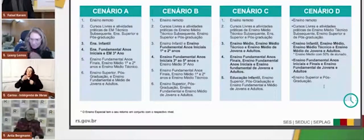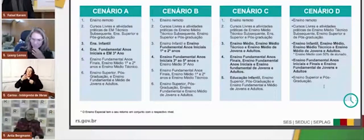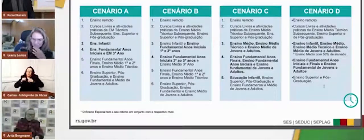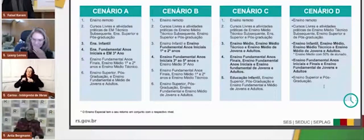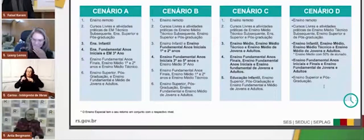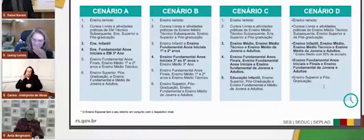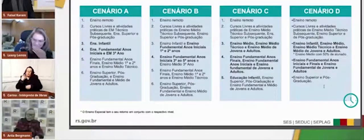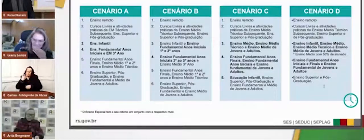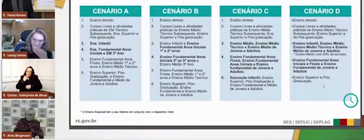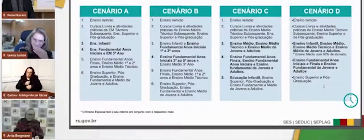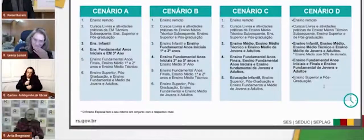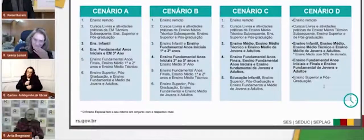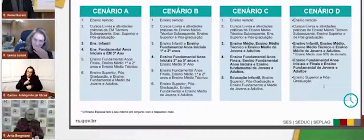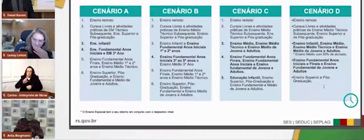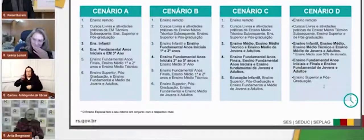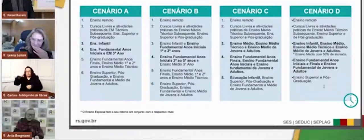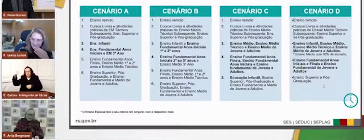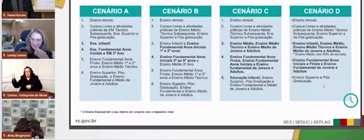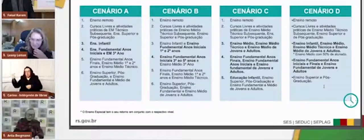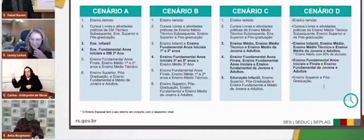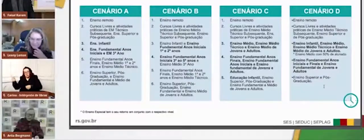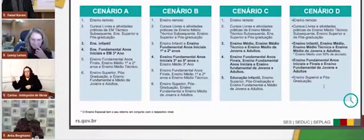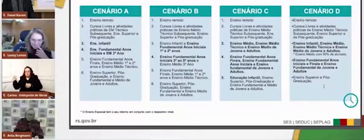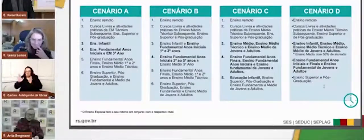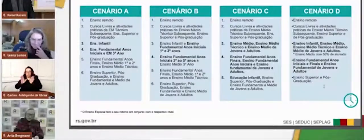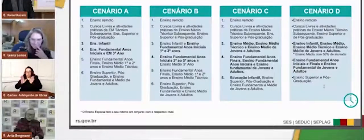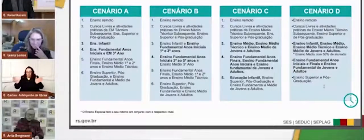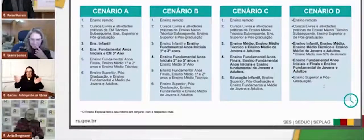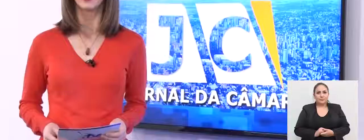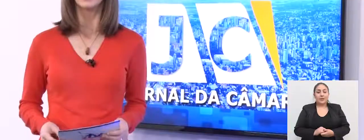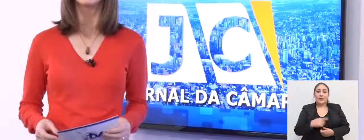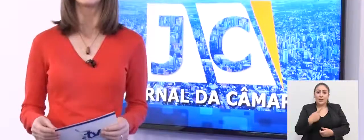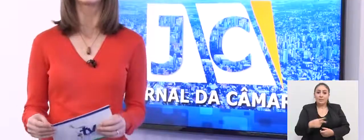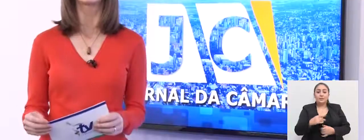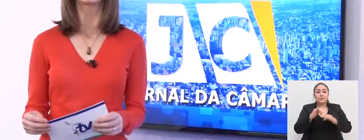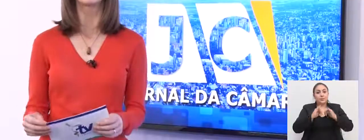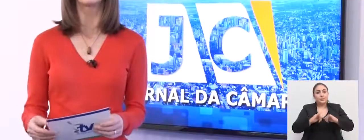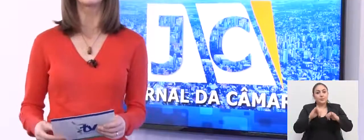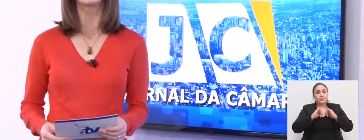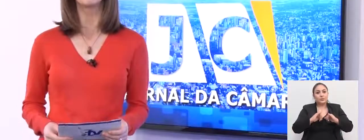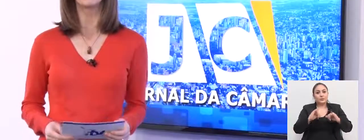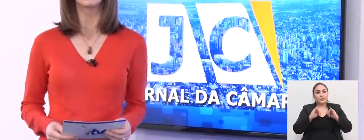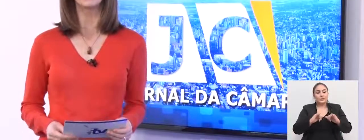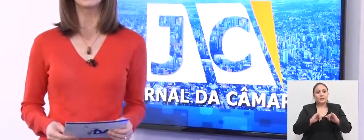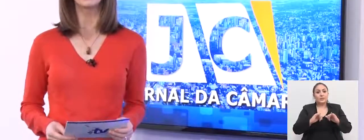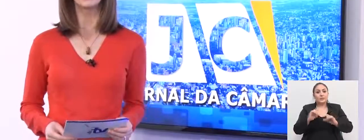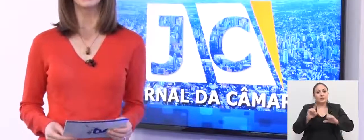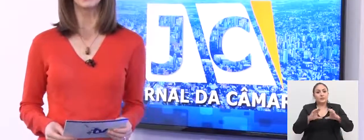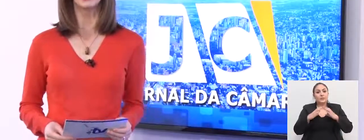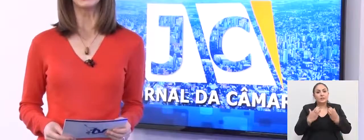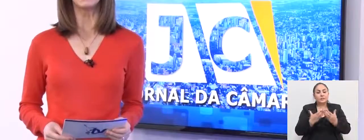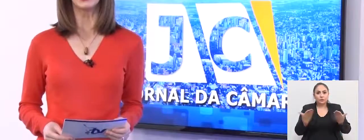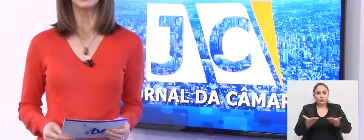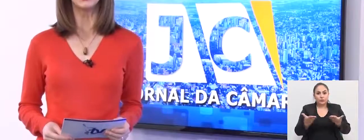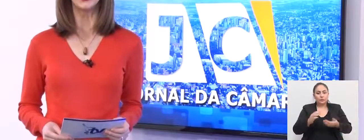outra ponta o ensino médio no estado. E estas foram as informações do